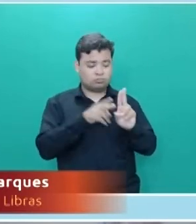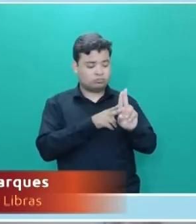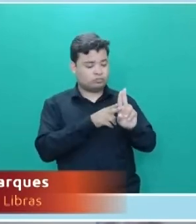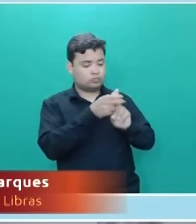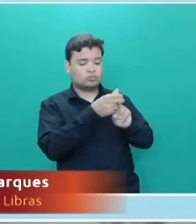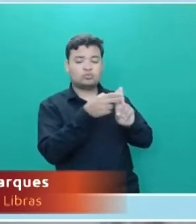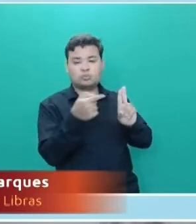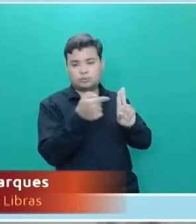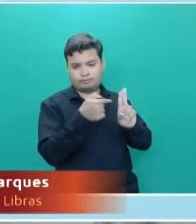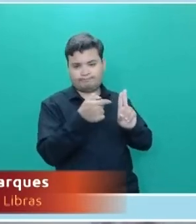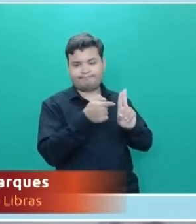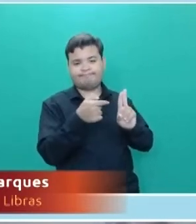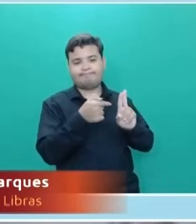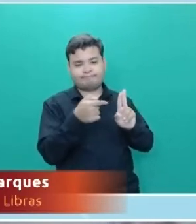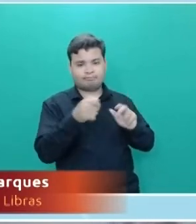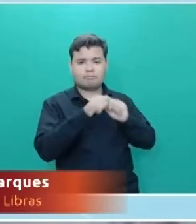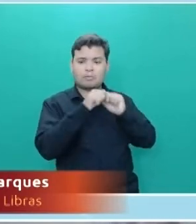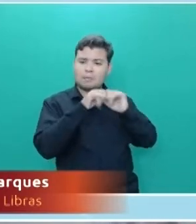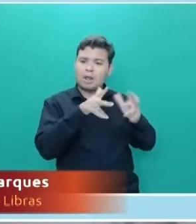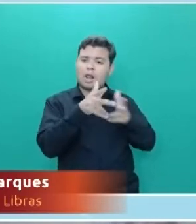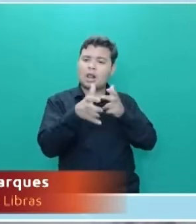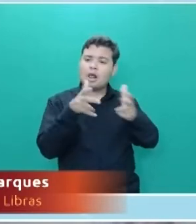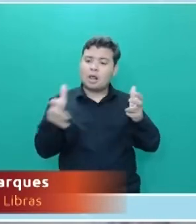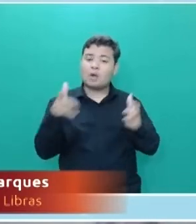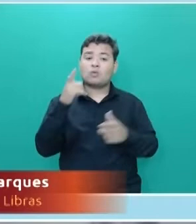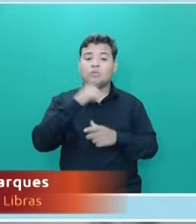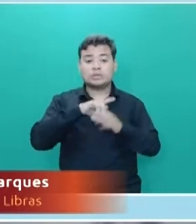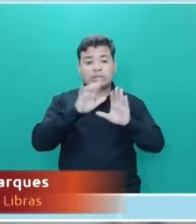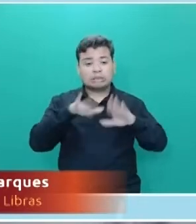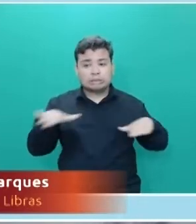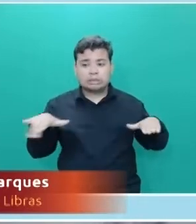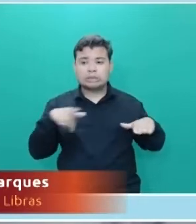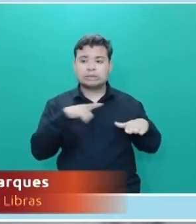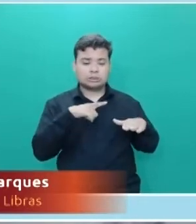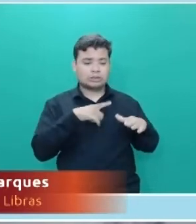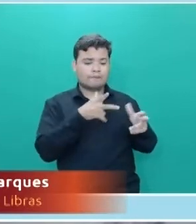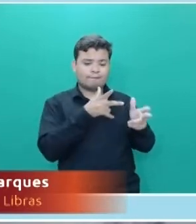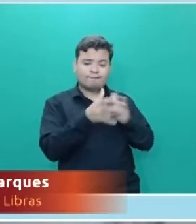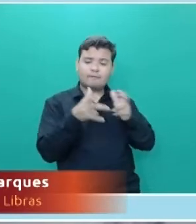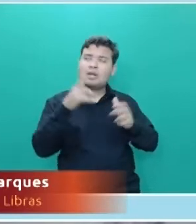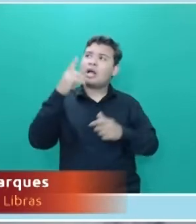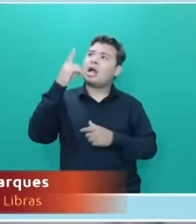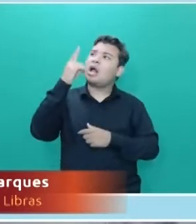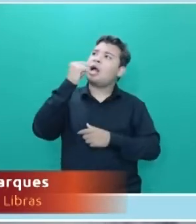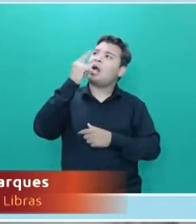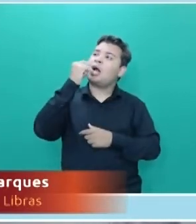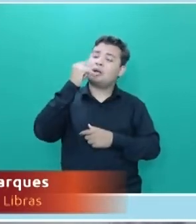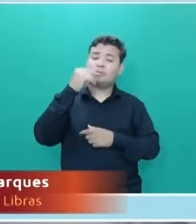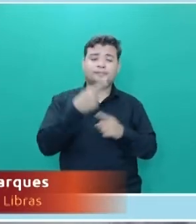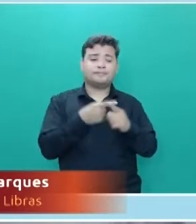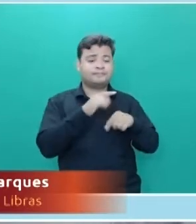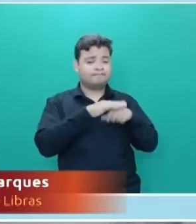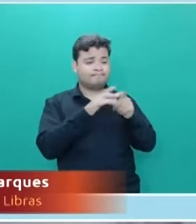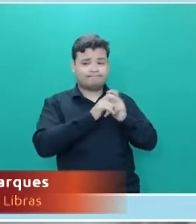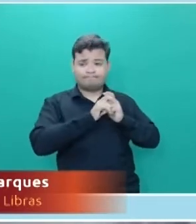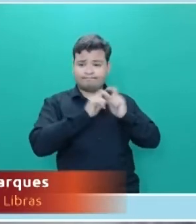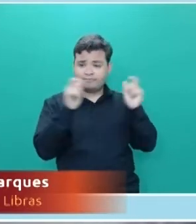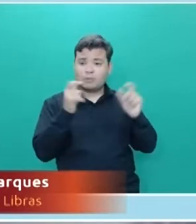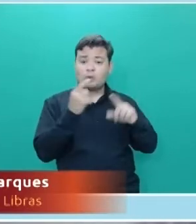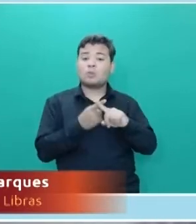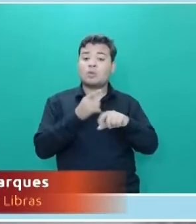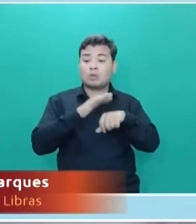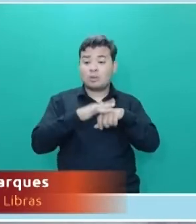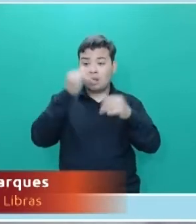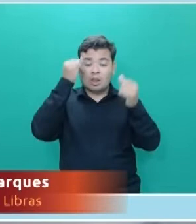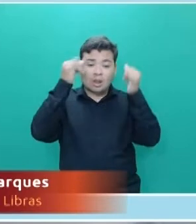que garante que as nossas crianças sejam imunizadas pela maioria dessas doenças que são preveníveis, entre